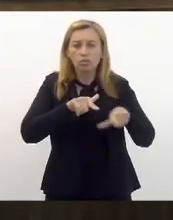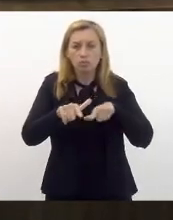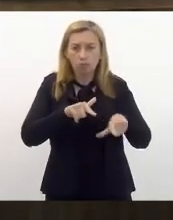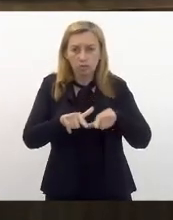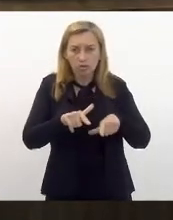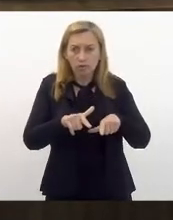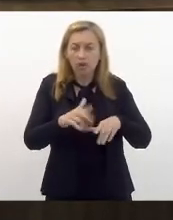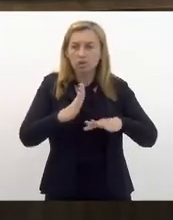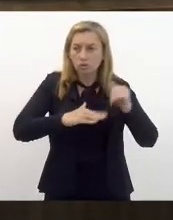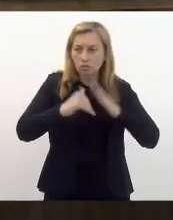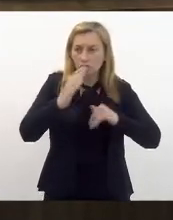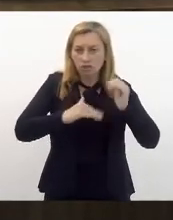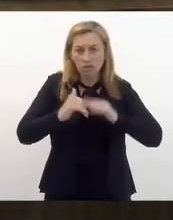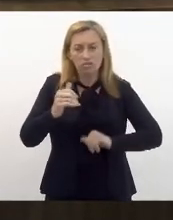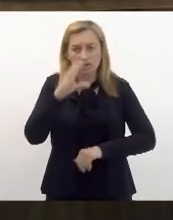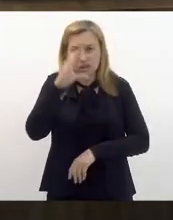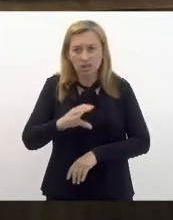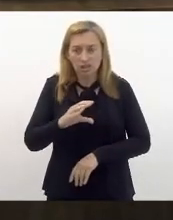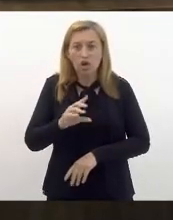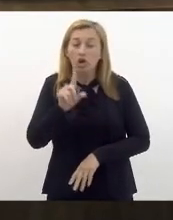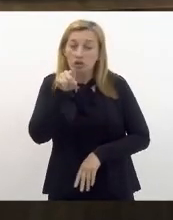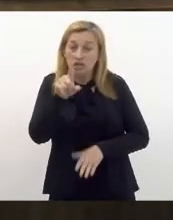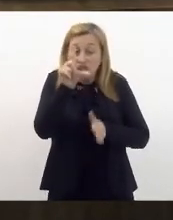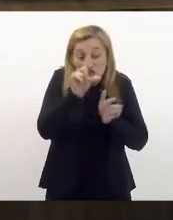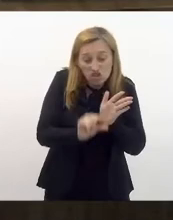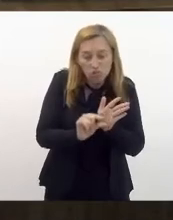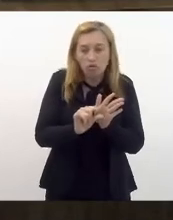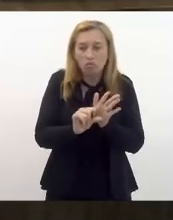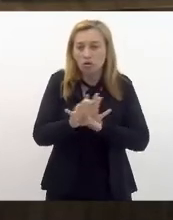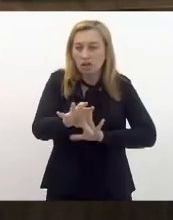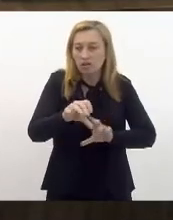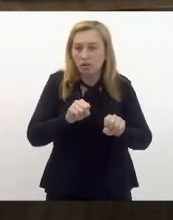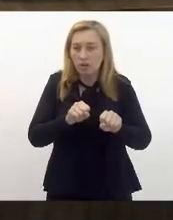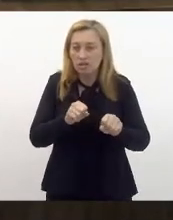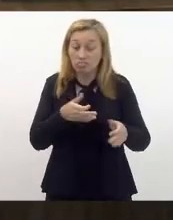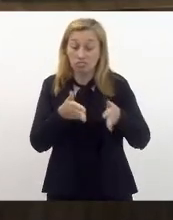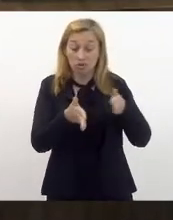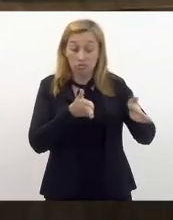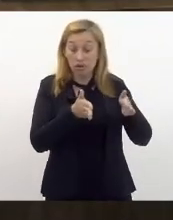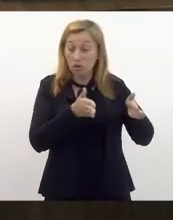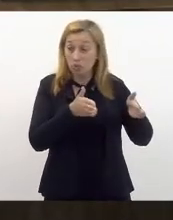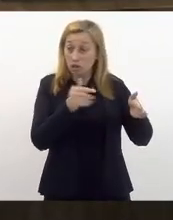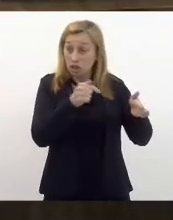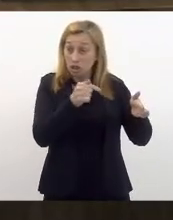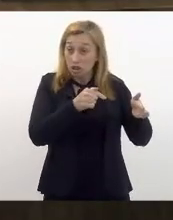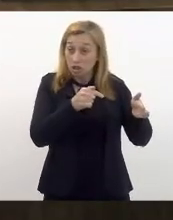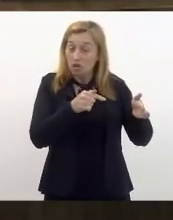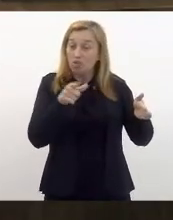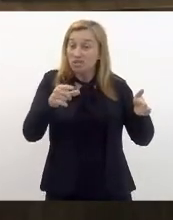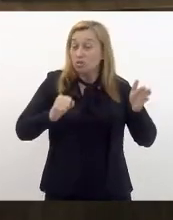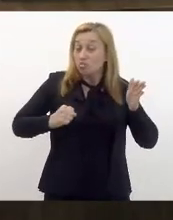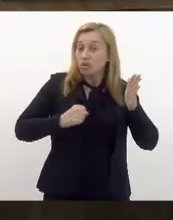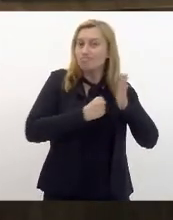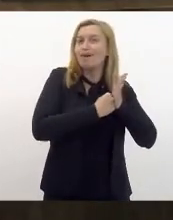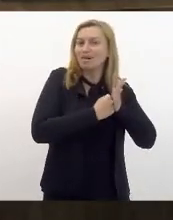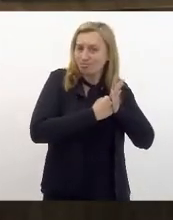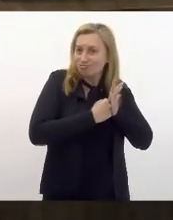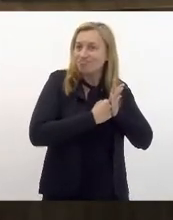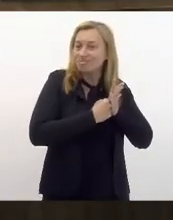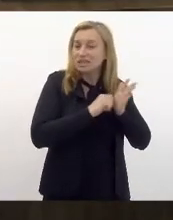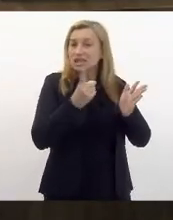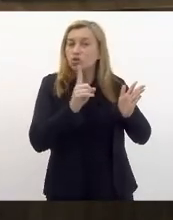cidadania quando você reduz a formação nessa etapa você tem um impacto